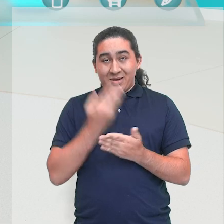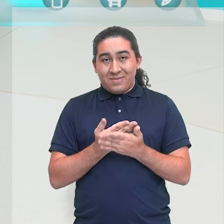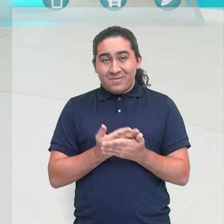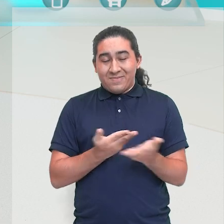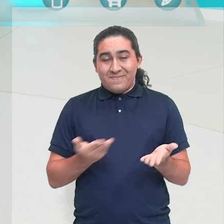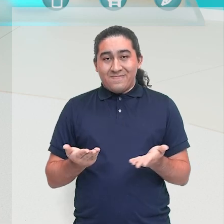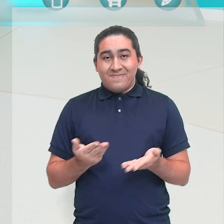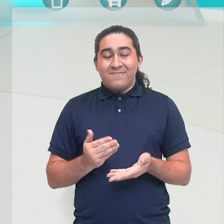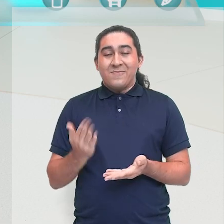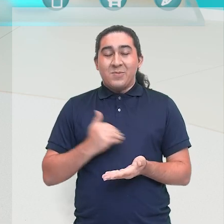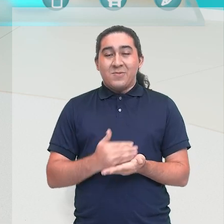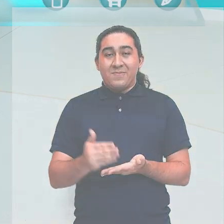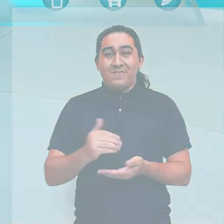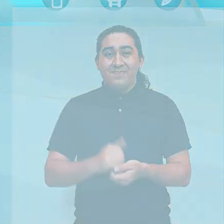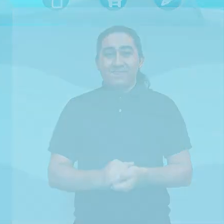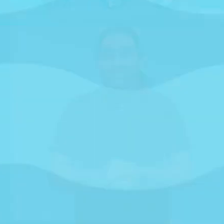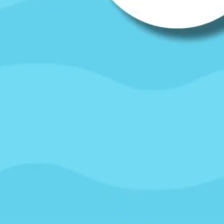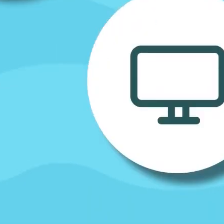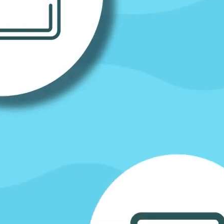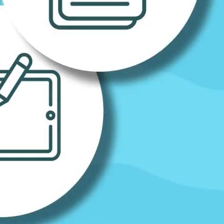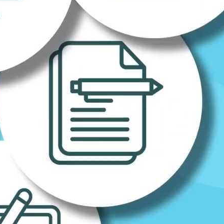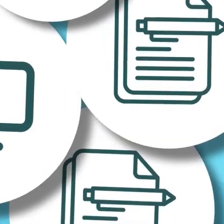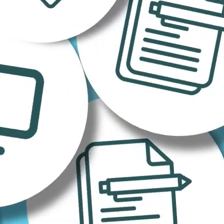nossa aula. Vamos de aula.